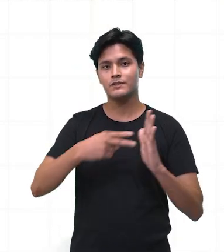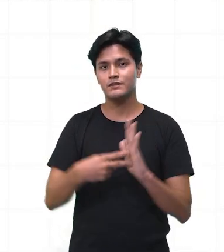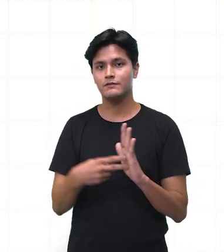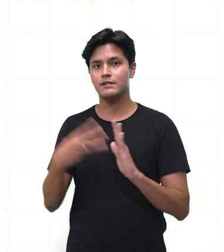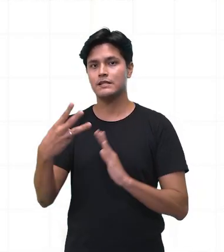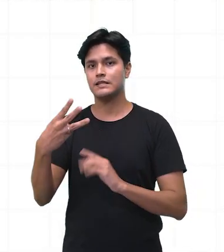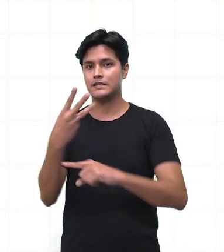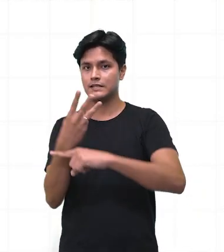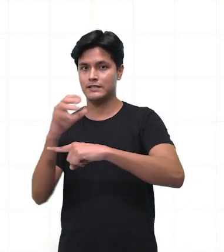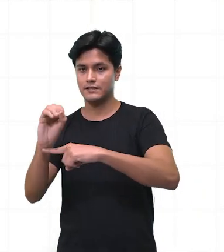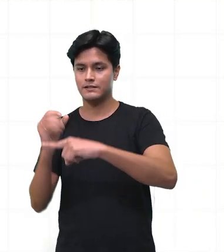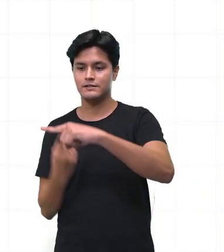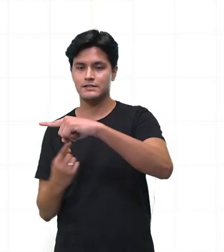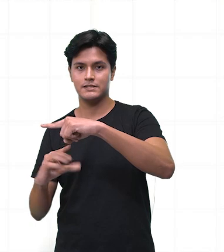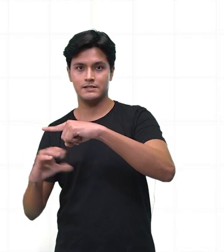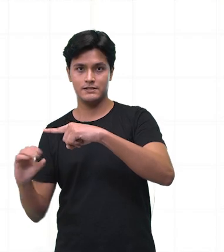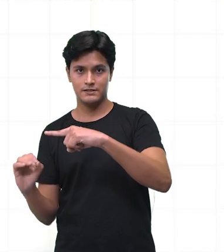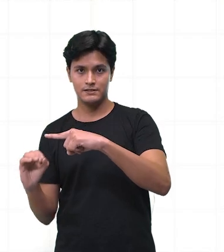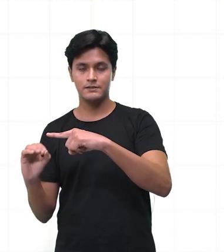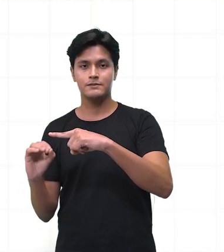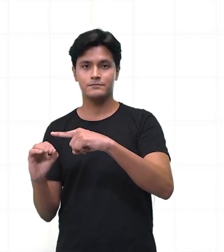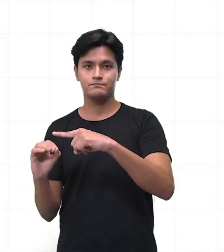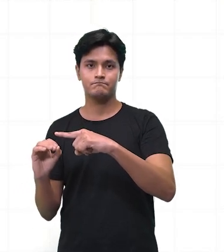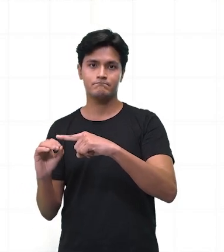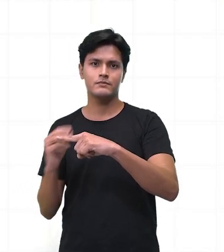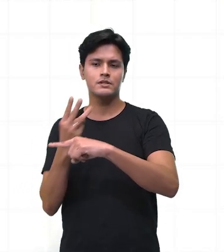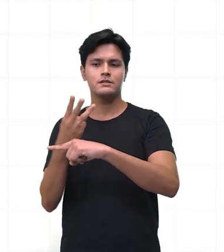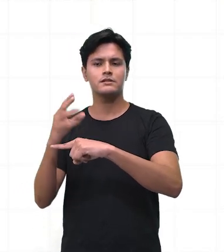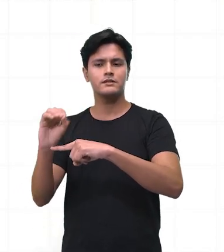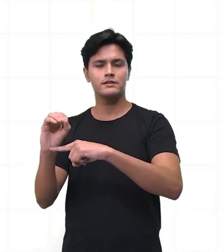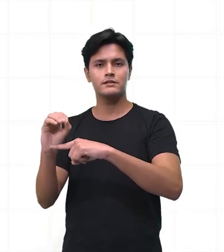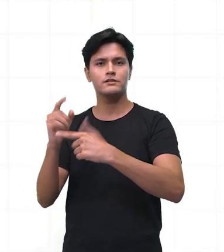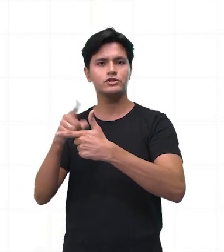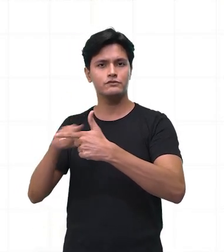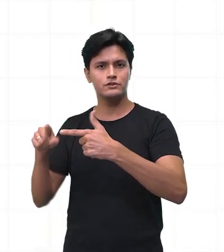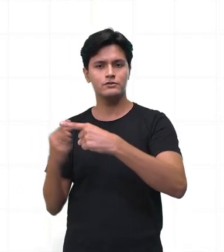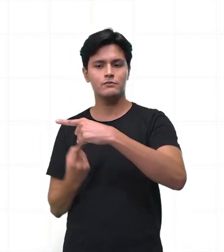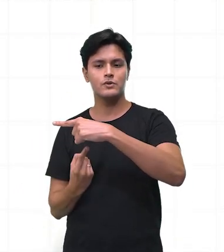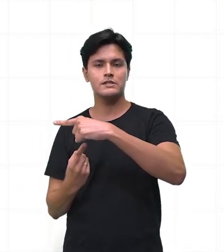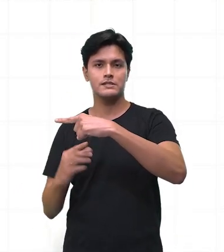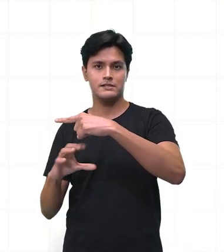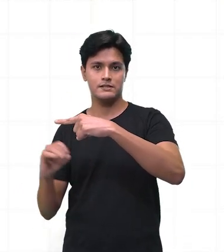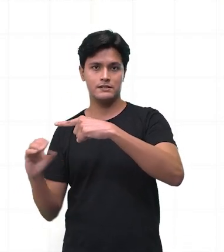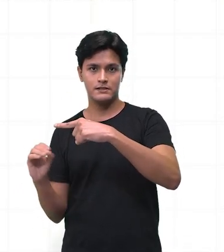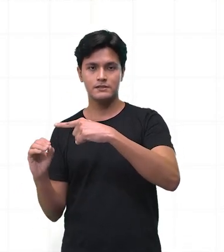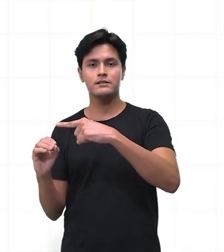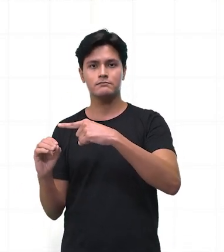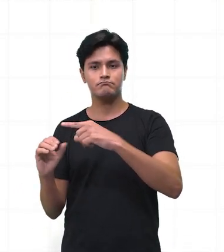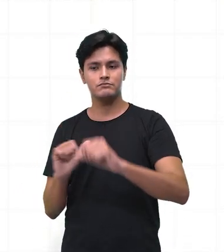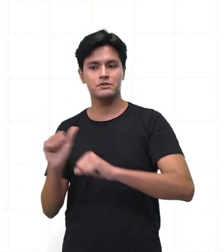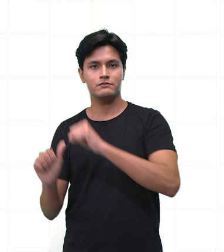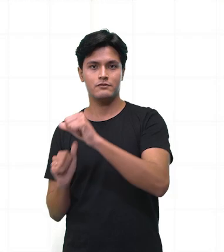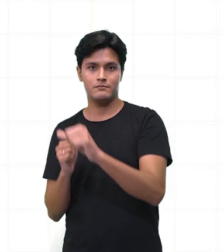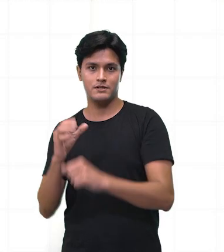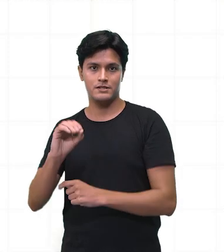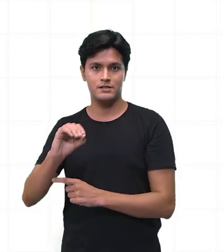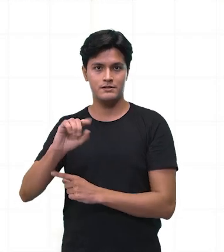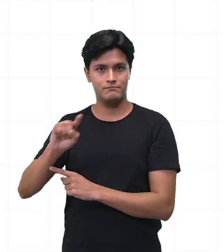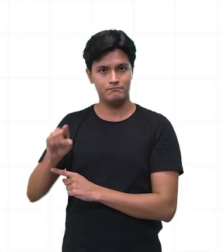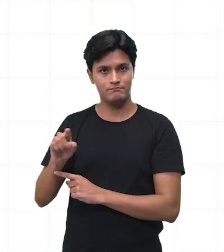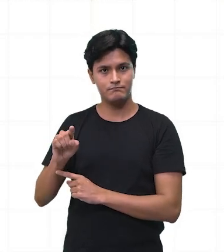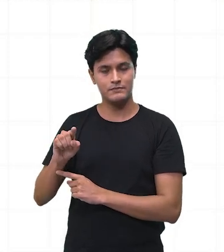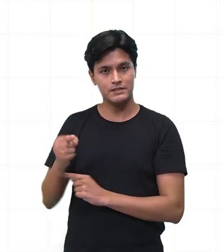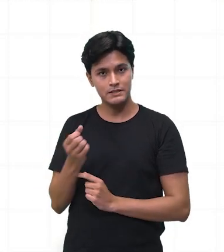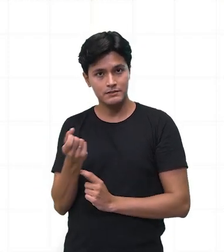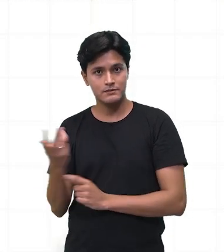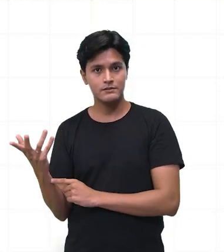por 100. E 30 dividido por 100, colocando isso aqui em forma decimal, professora, isso é uma divisão